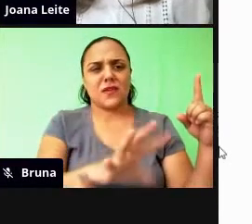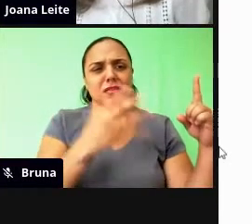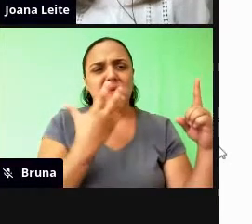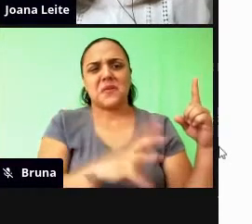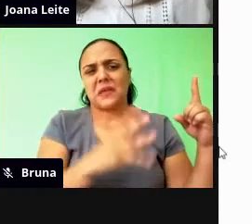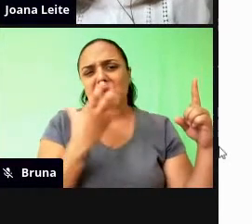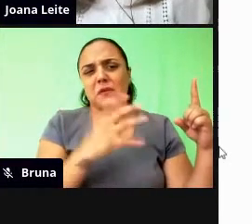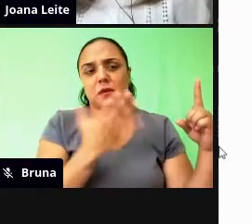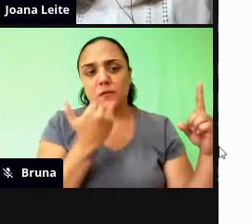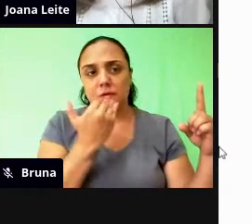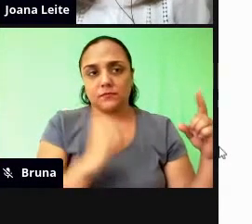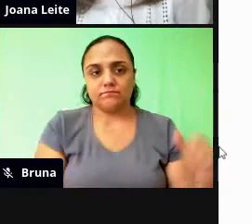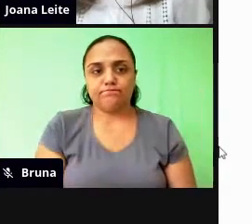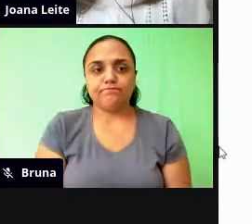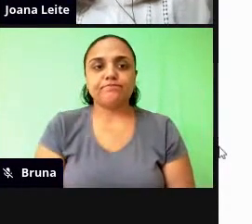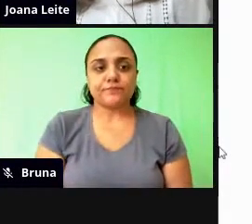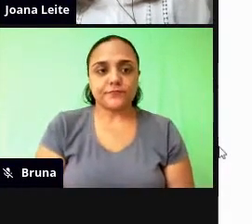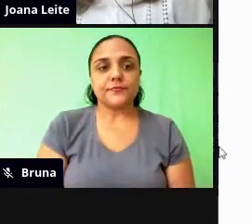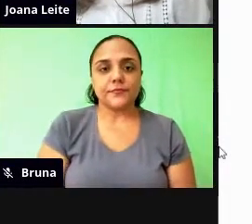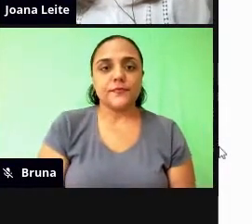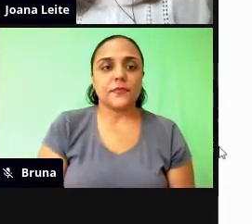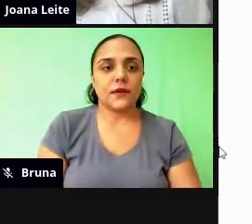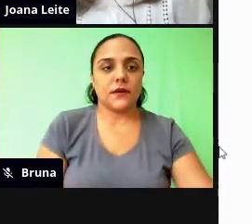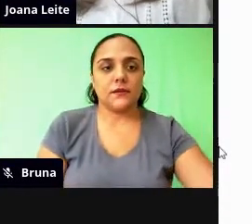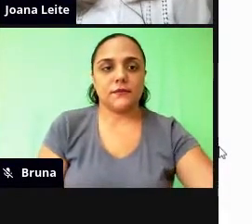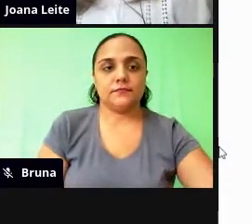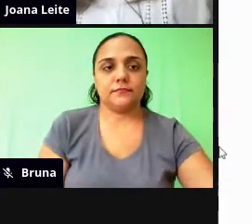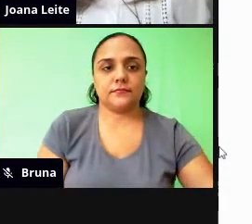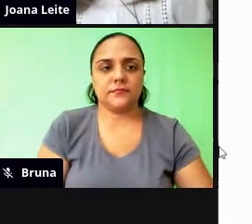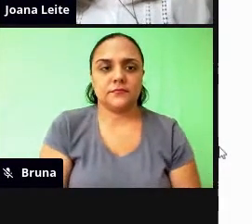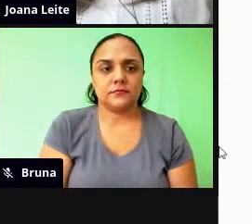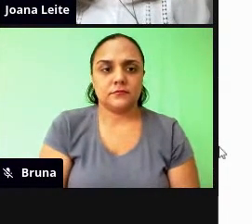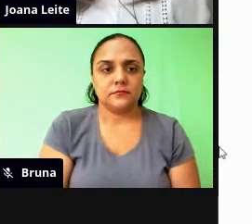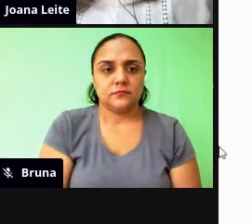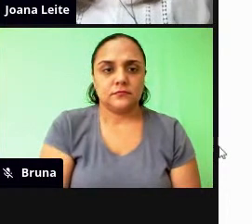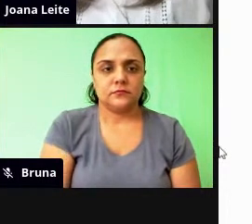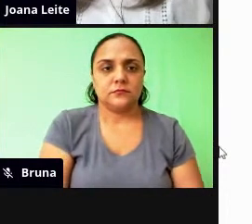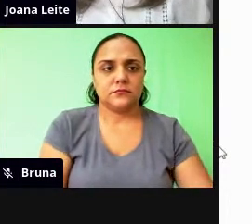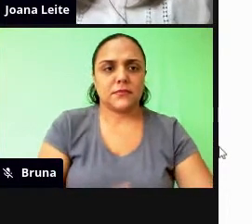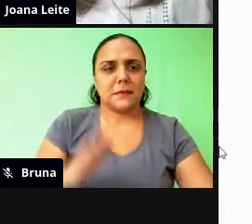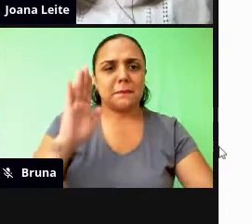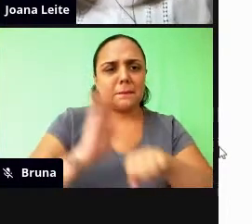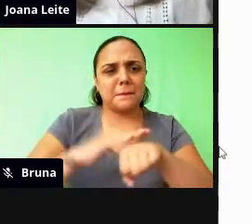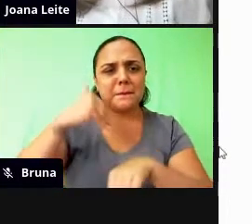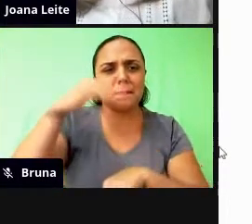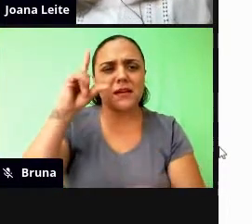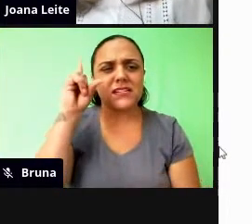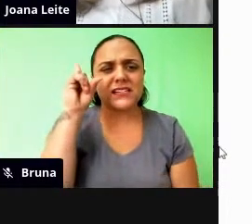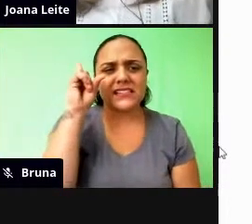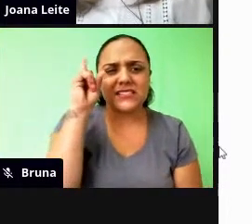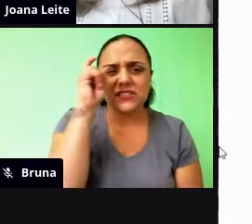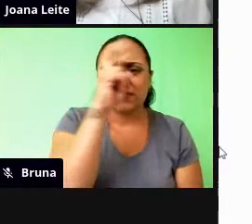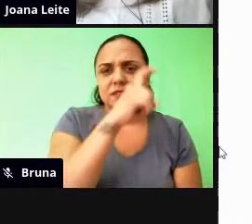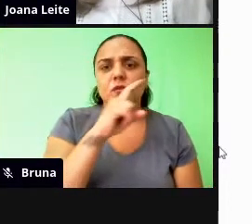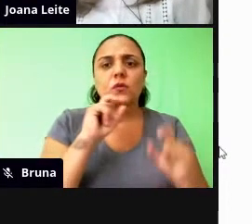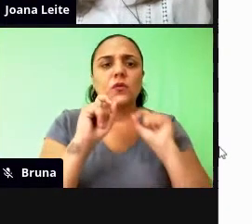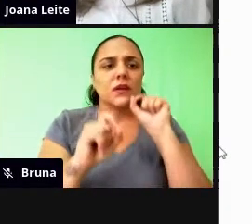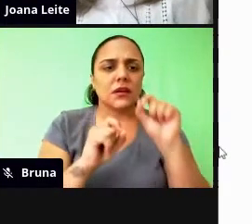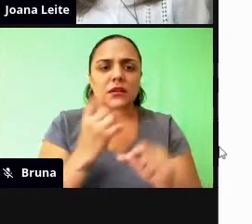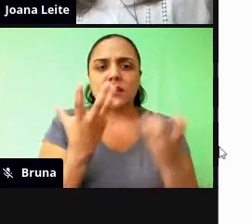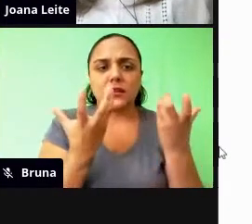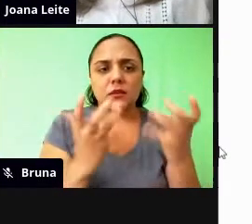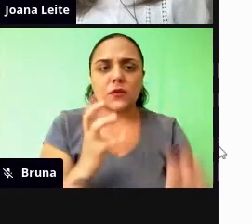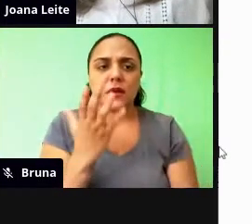trabalho, nessa apresentação com vocês. Dificuldades alimentares, mas que inicialmente não apresenta outras características, ou não